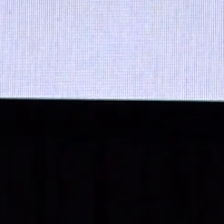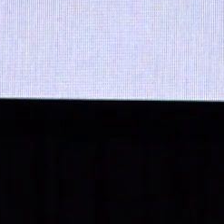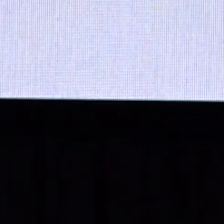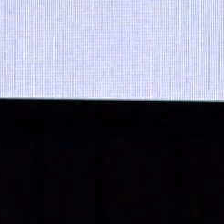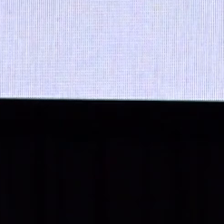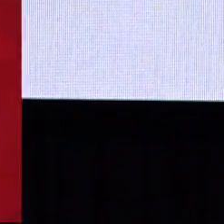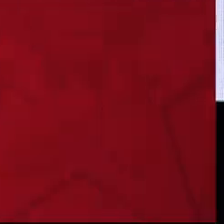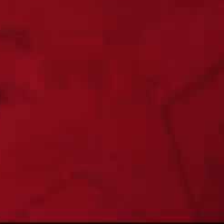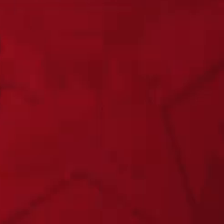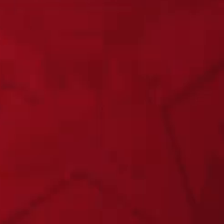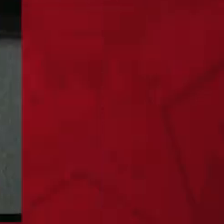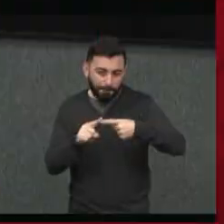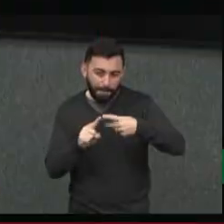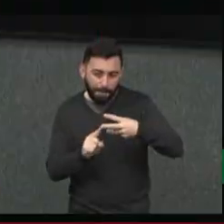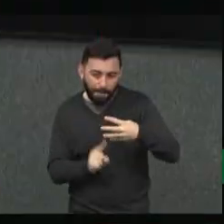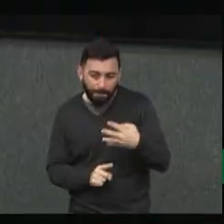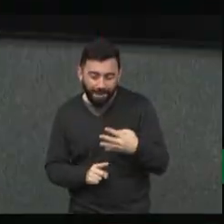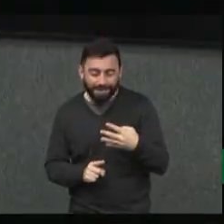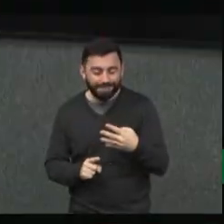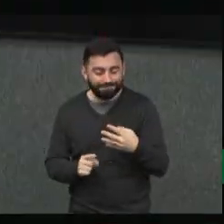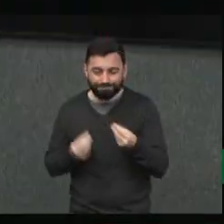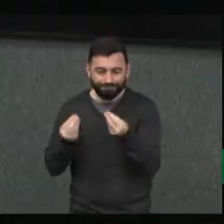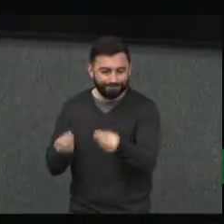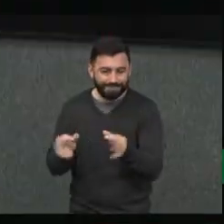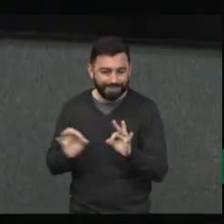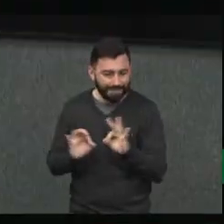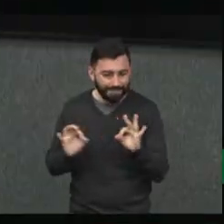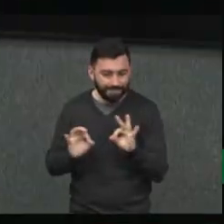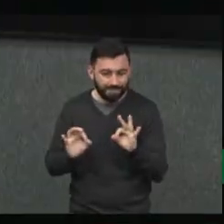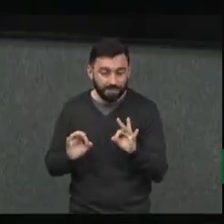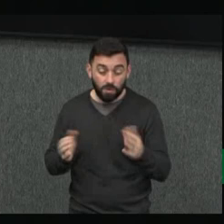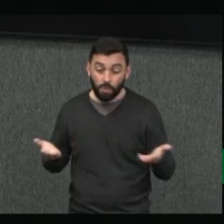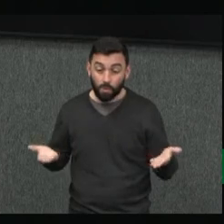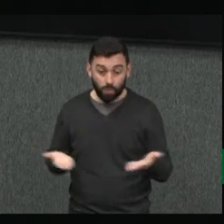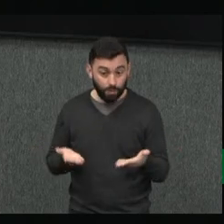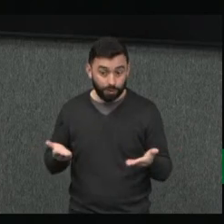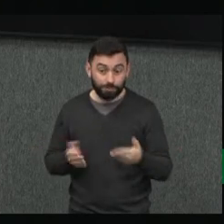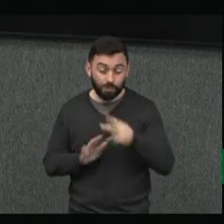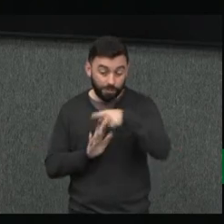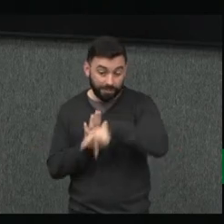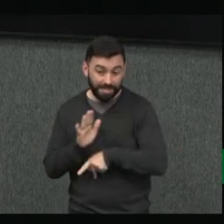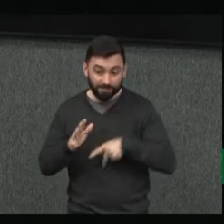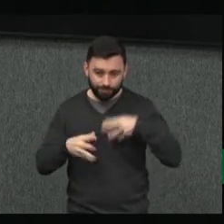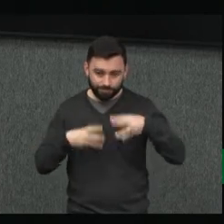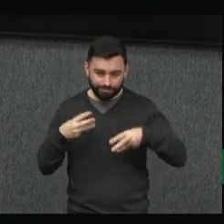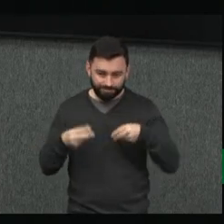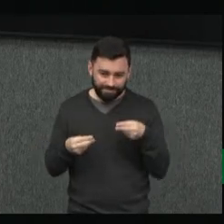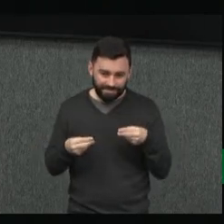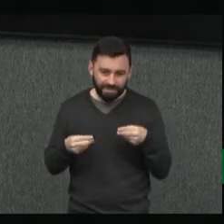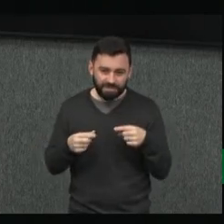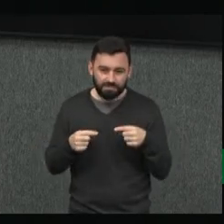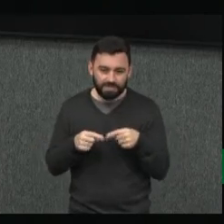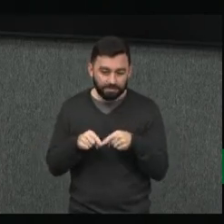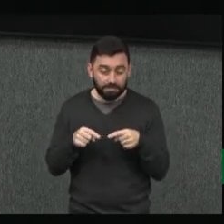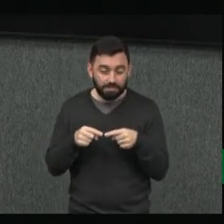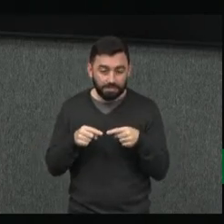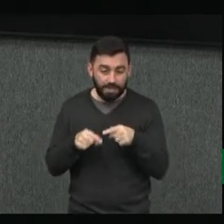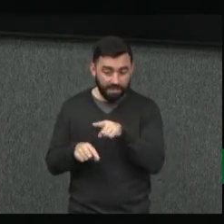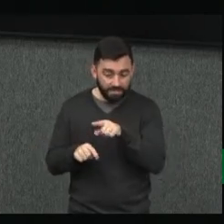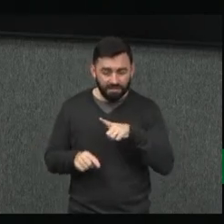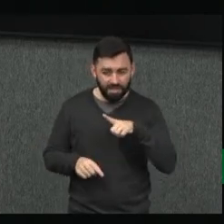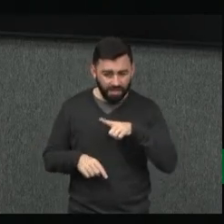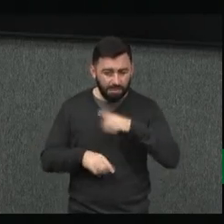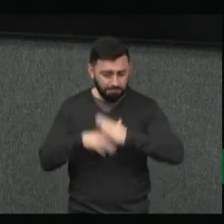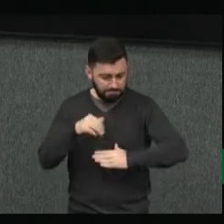vulnerabilidade social. Então, hoje, no nosso projeto GIFTED, porque nós acreditamos que essas crianças têm dons